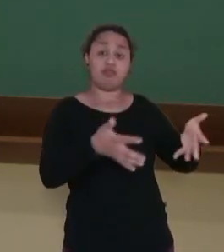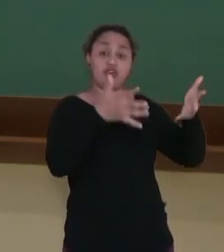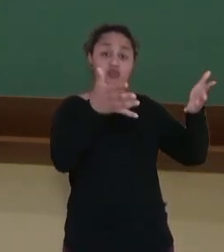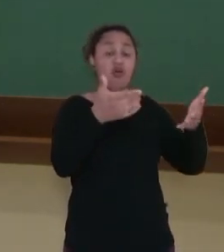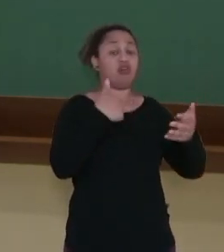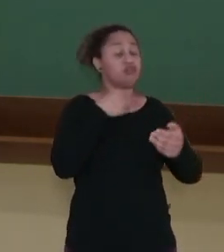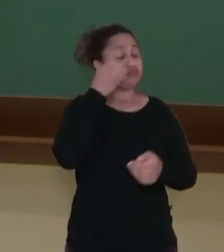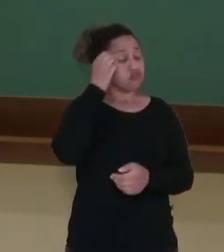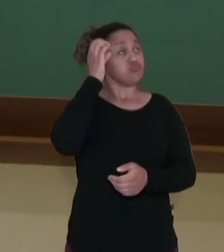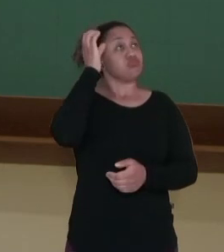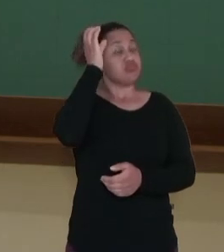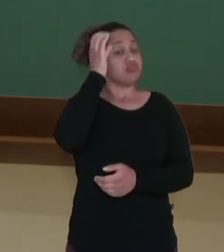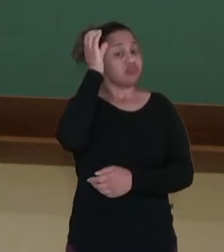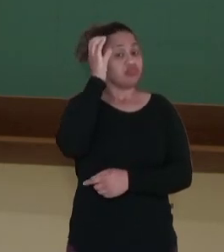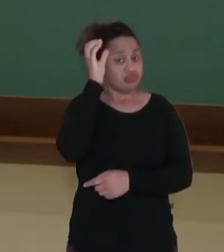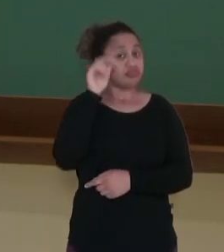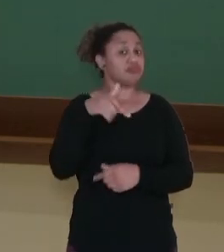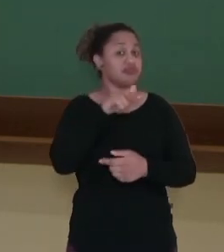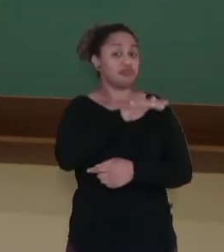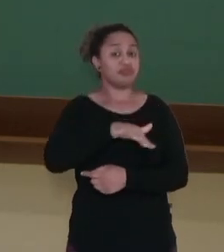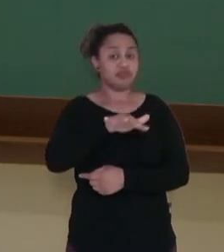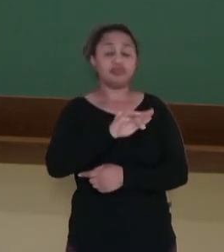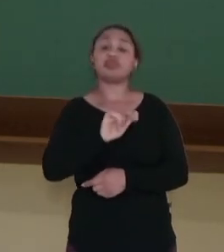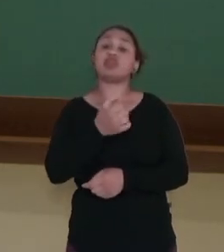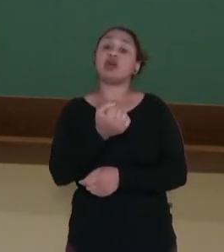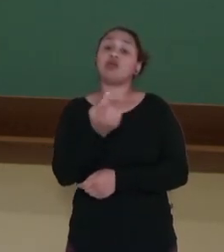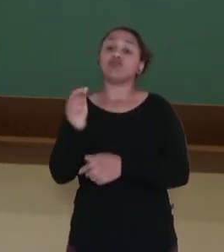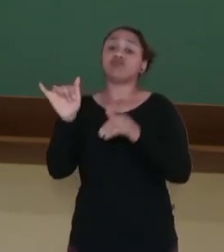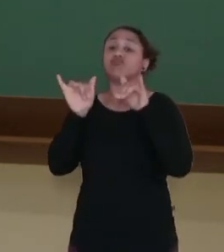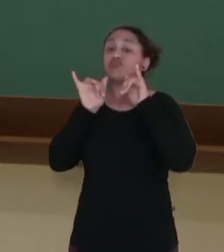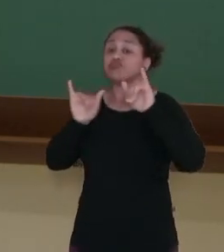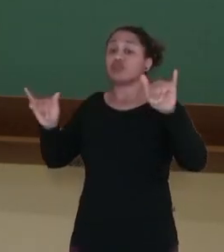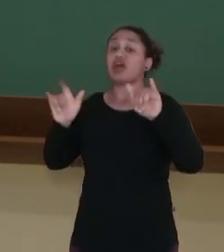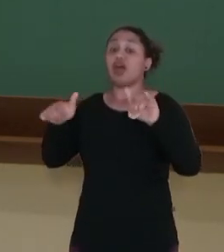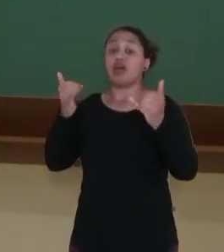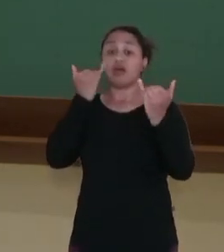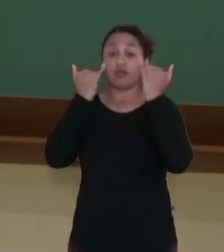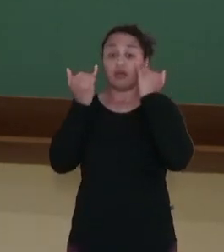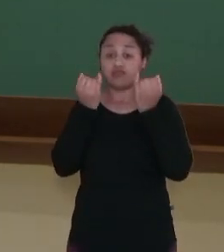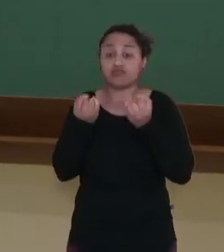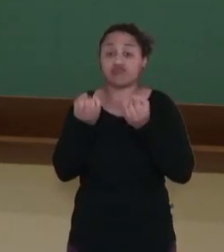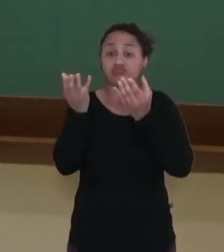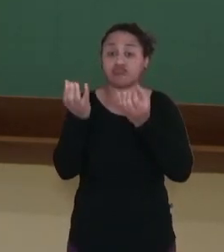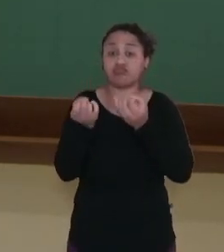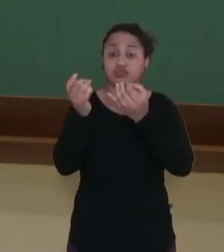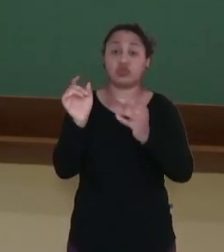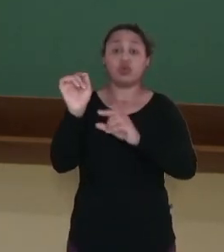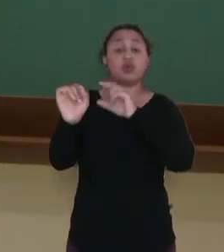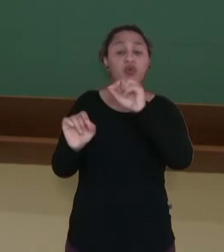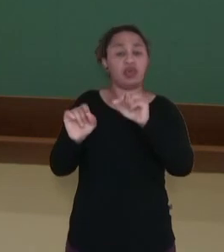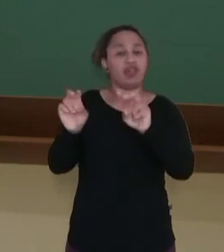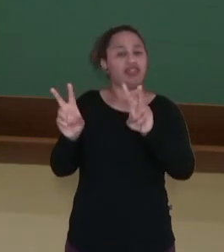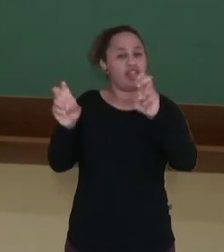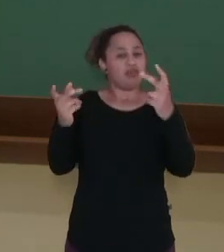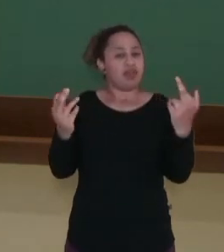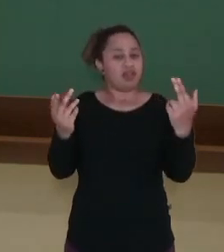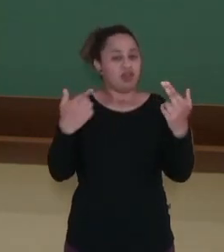o leitor, neste caso, e a notícia, ela informa o leitor sobre o mesmo